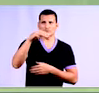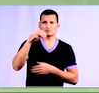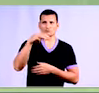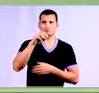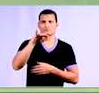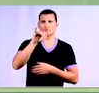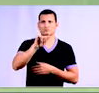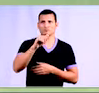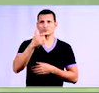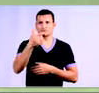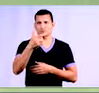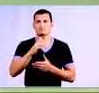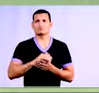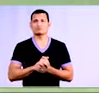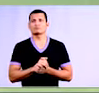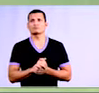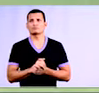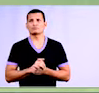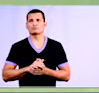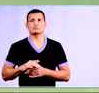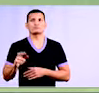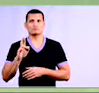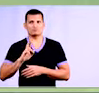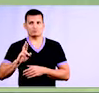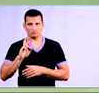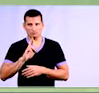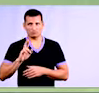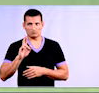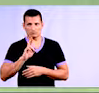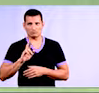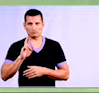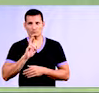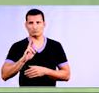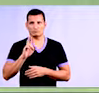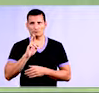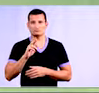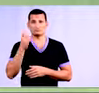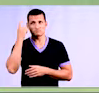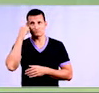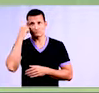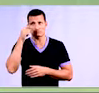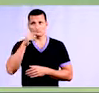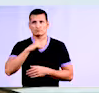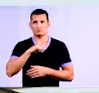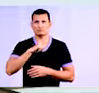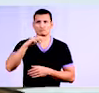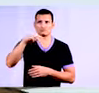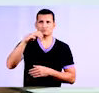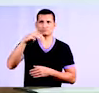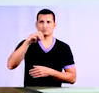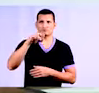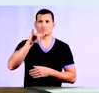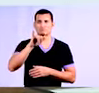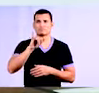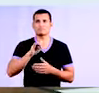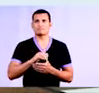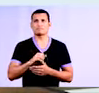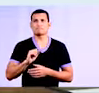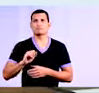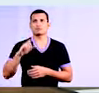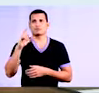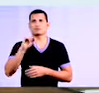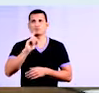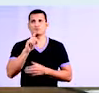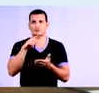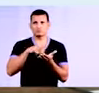dar ilusão ao usuário de que ele possui uma memória muito maior e não a real que está na máquina.